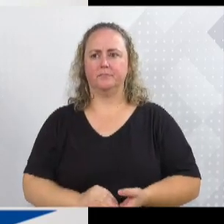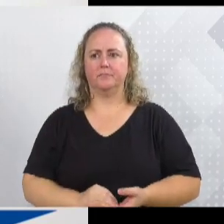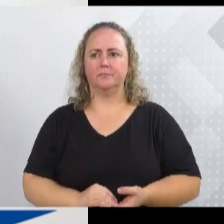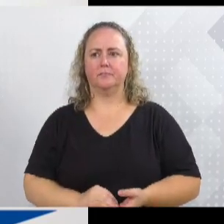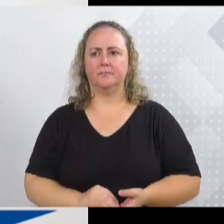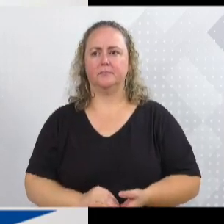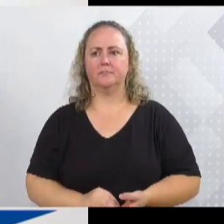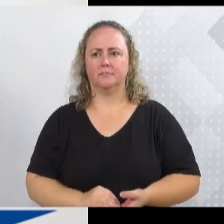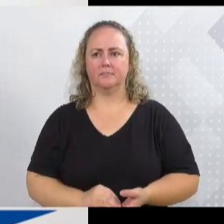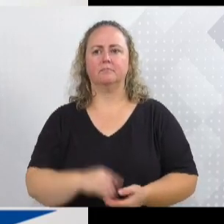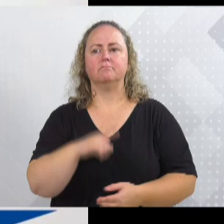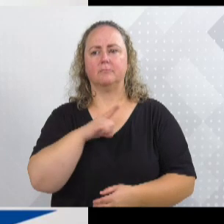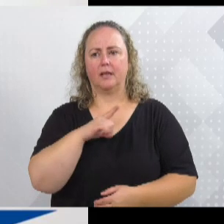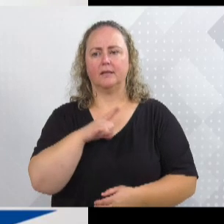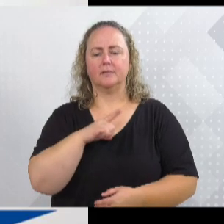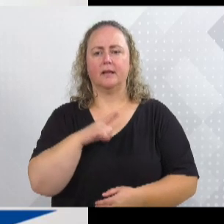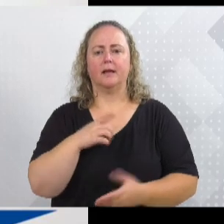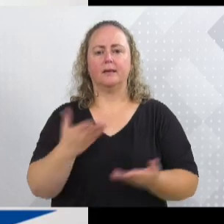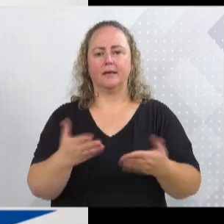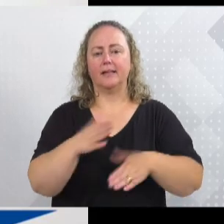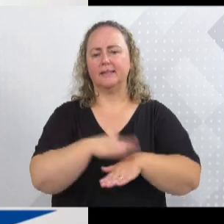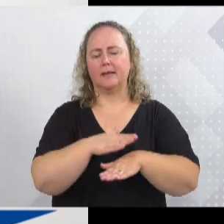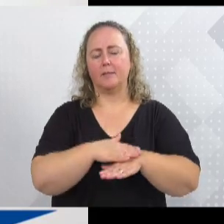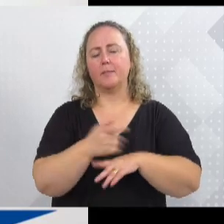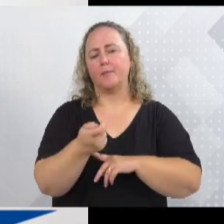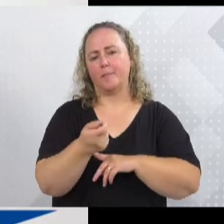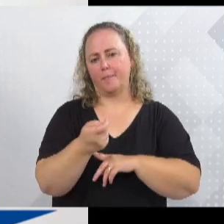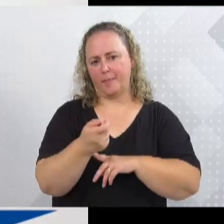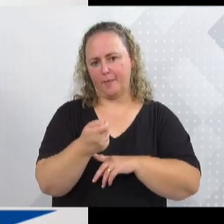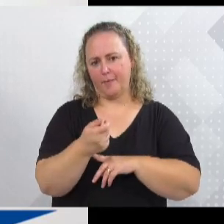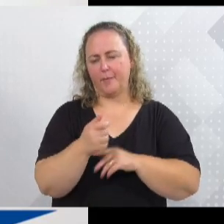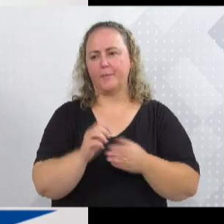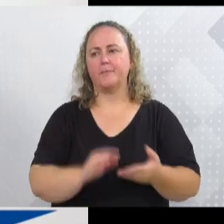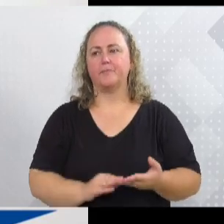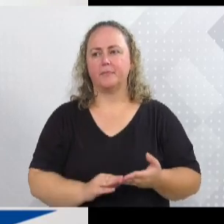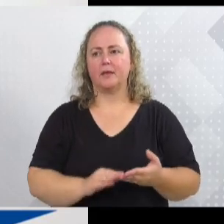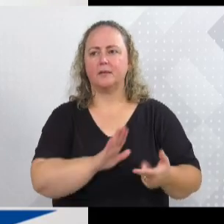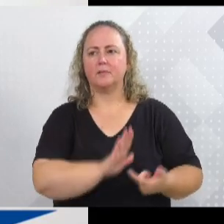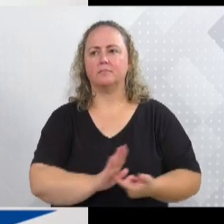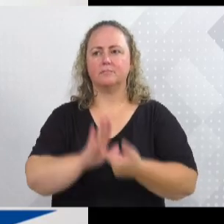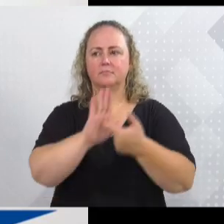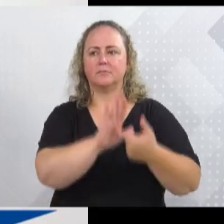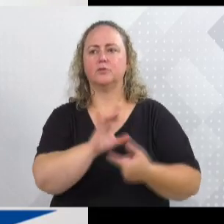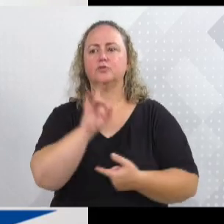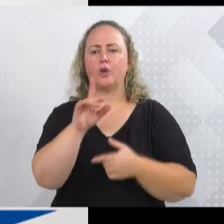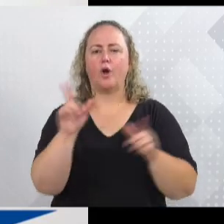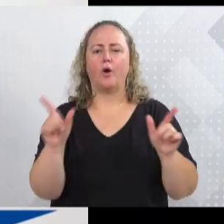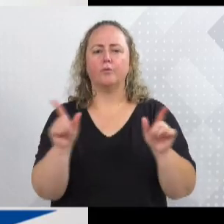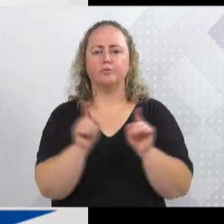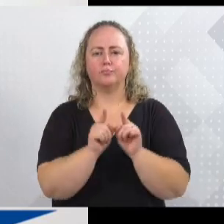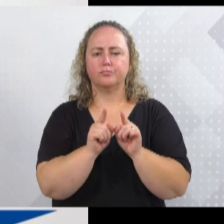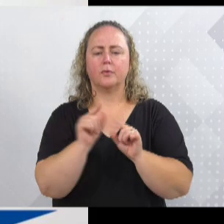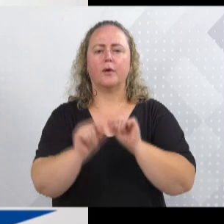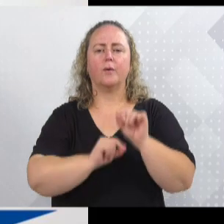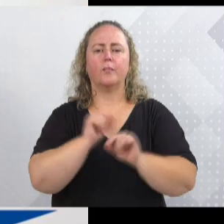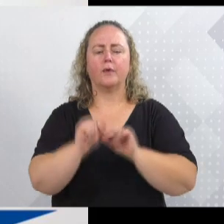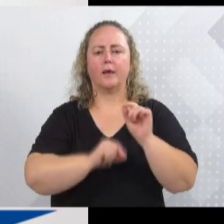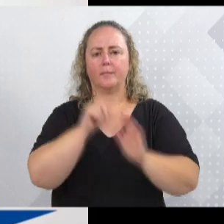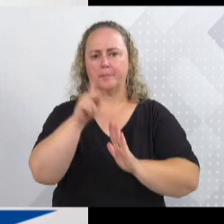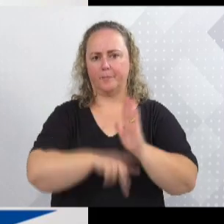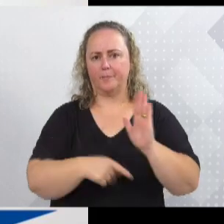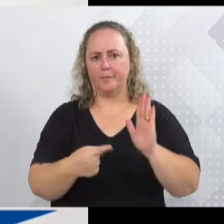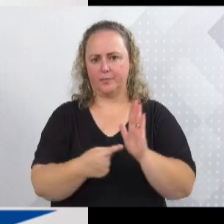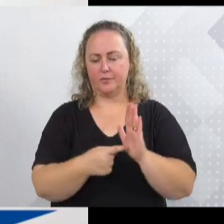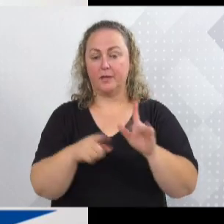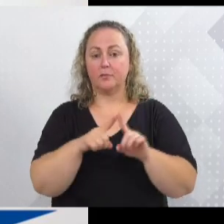temos diversos, né, como aqui o tempo ele é curto, então a gente trouxe só uma pincelada do que é o projeto, mas nós temos